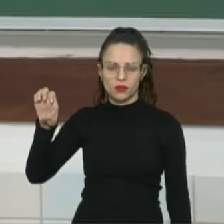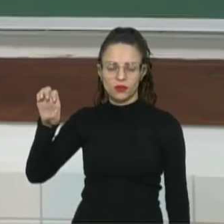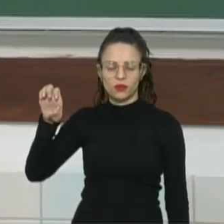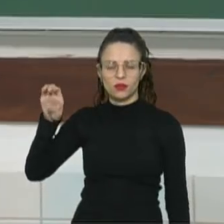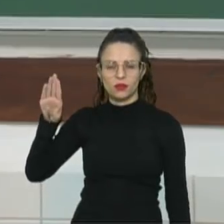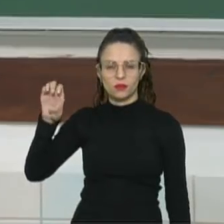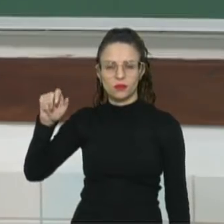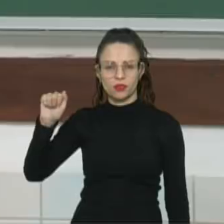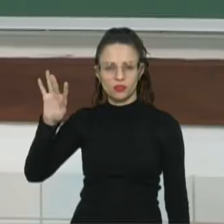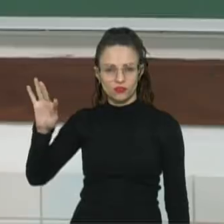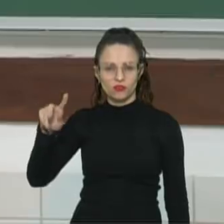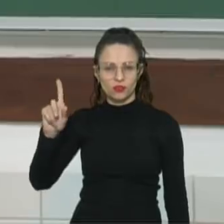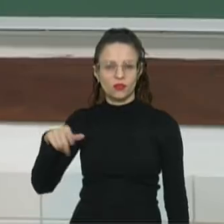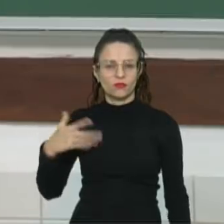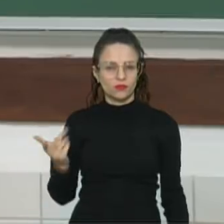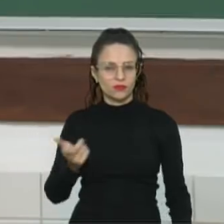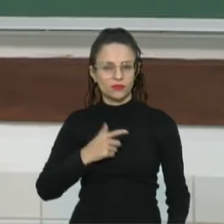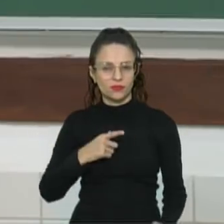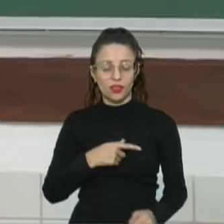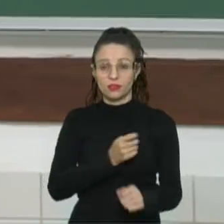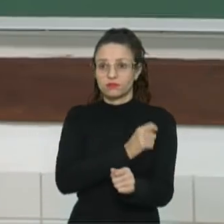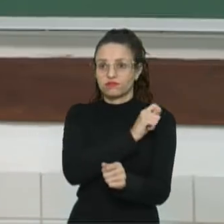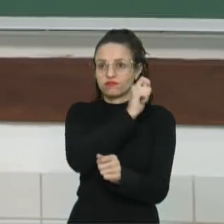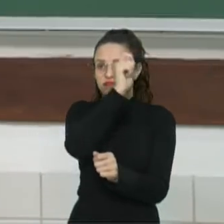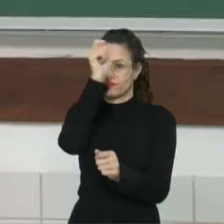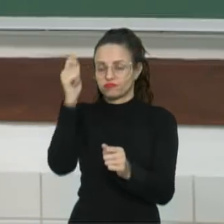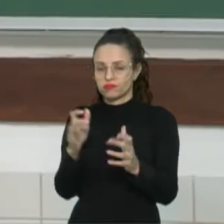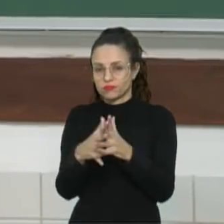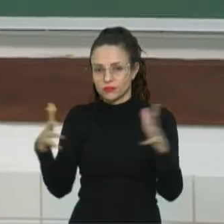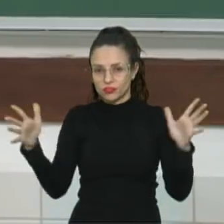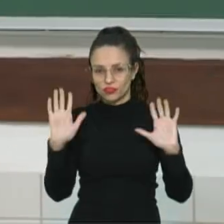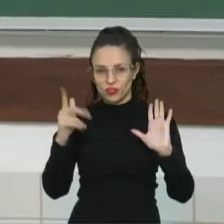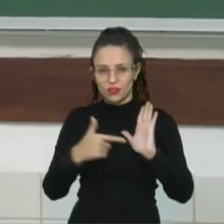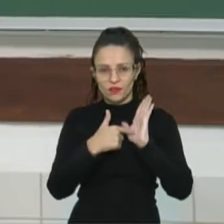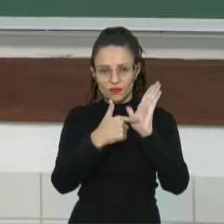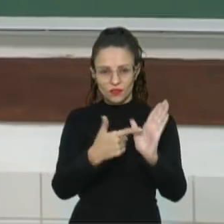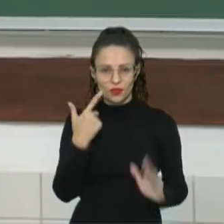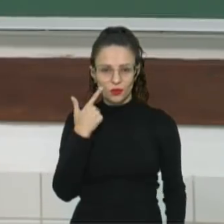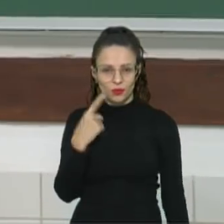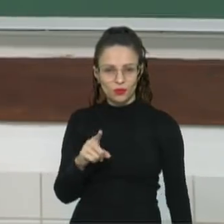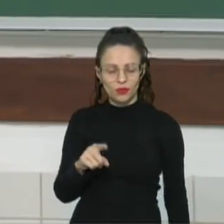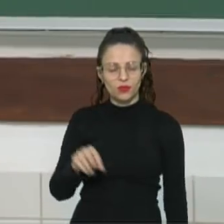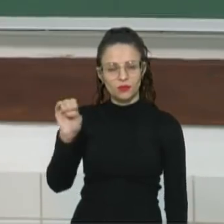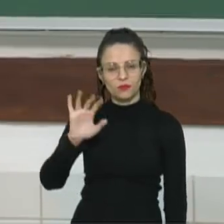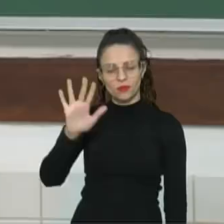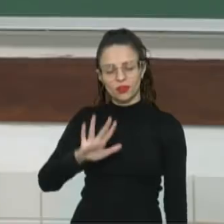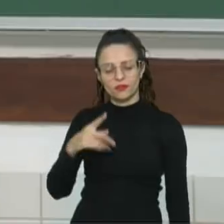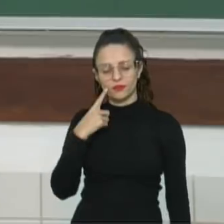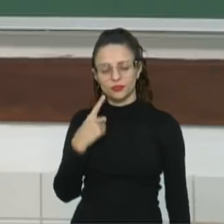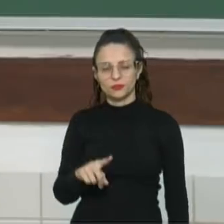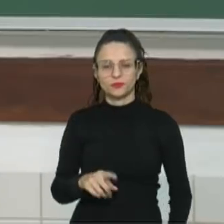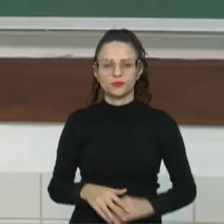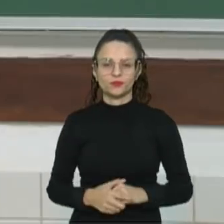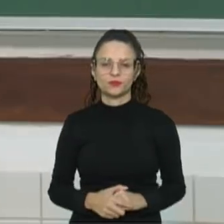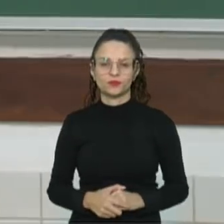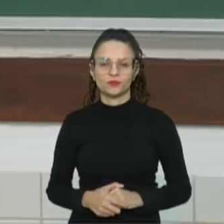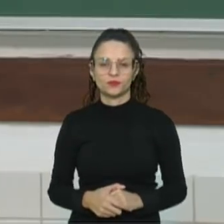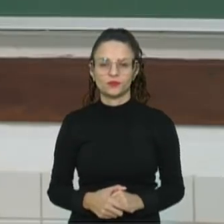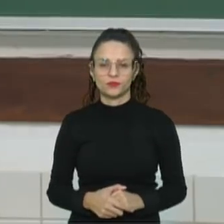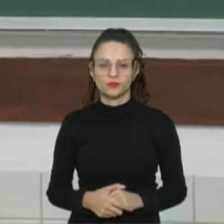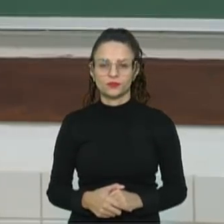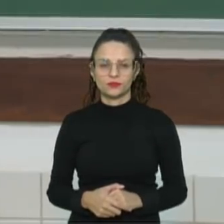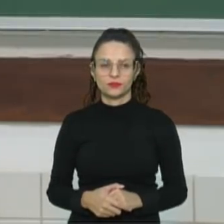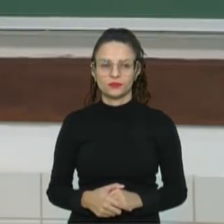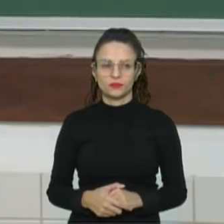né, com direito à estátua enorme que a gente viu na aula, né, aulas passadas, essa imagem dessa estátua, né?